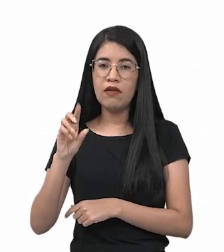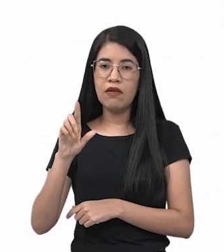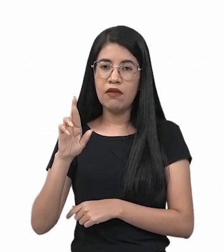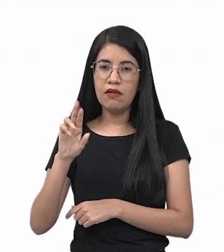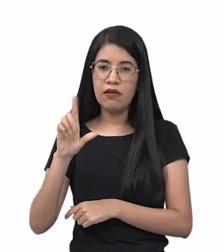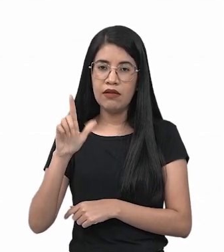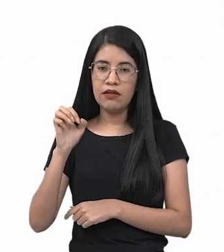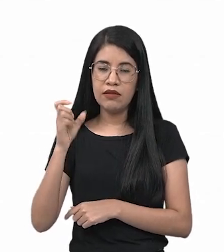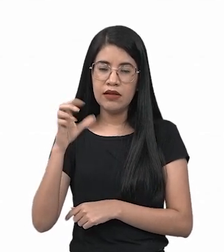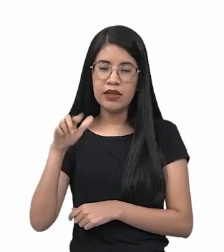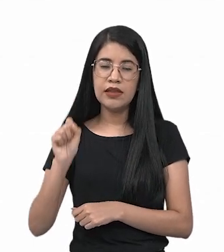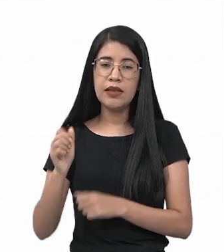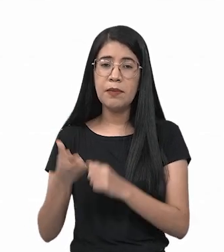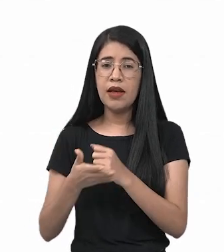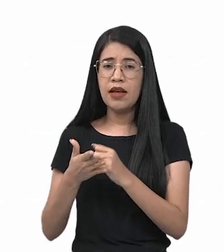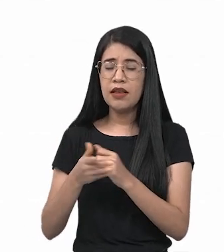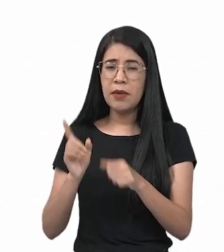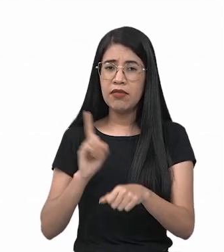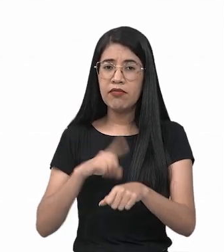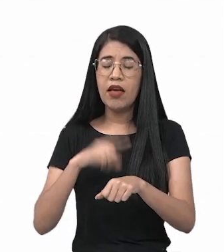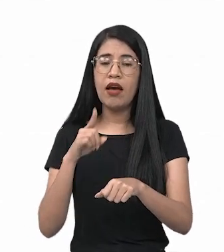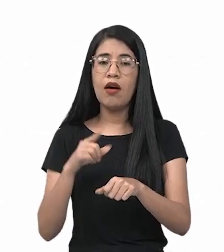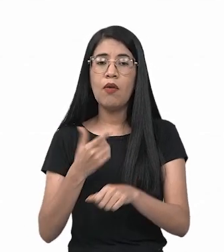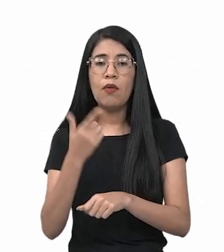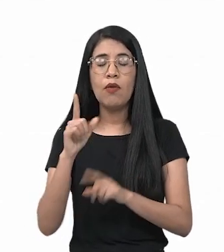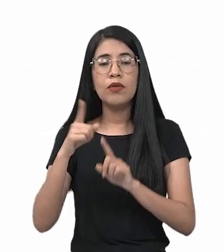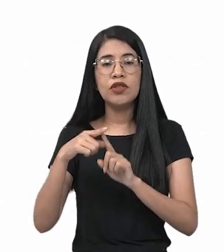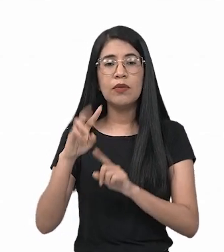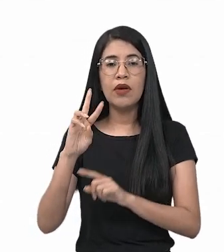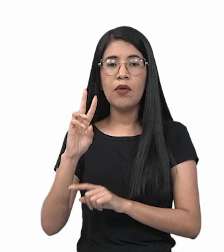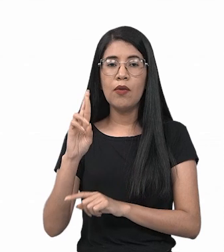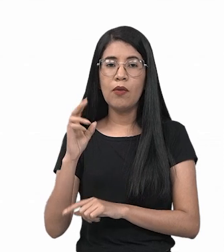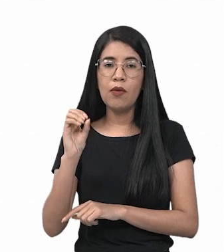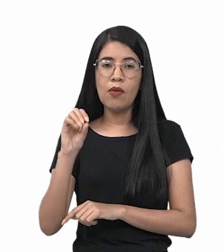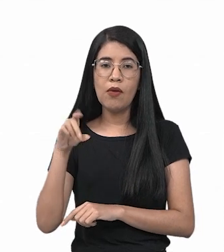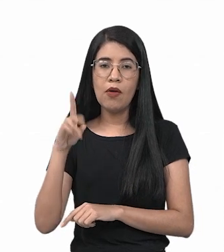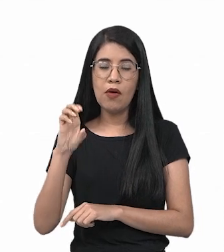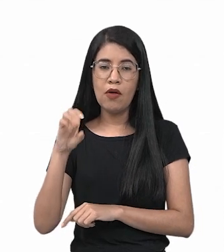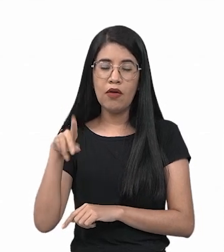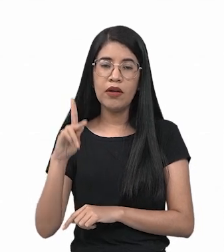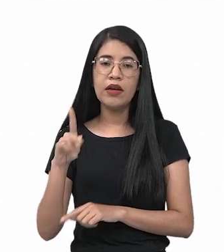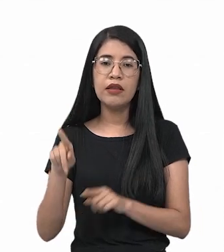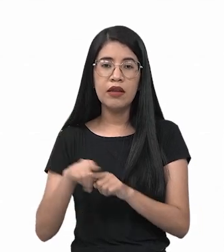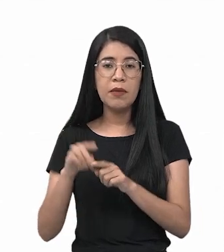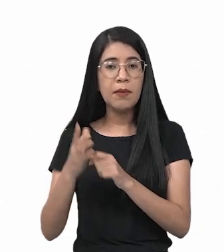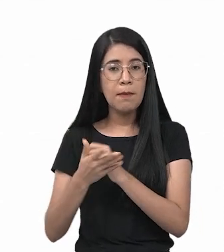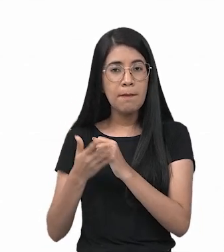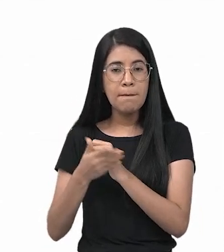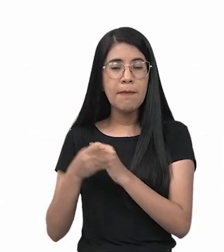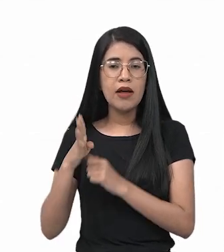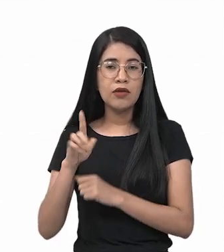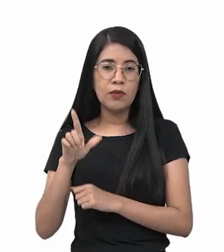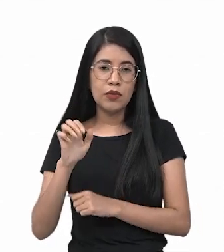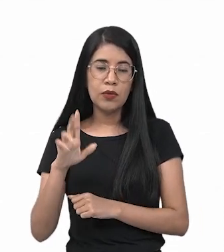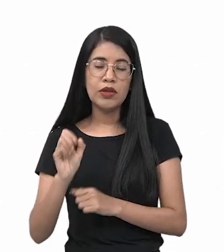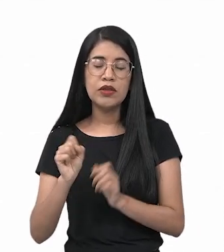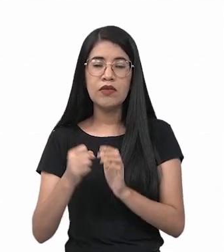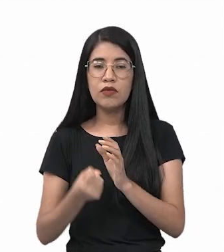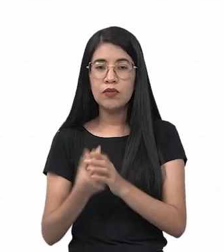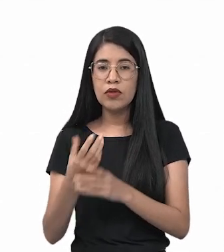improvisação. Outro gênero que nós temos é o rock, que assim como o jazz, foi derivado do blues, surgiu nos anos